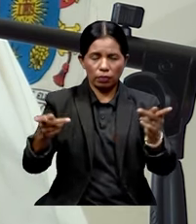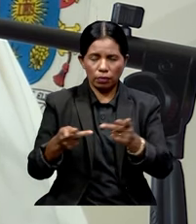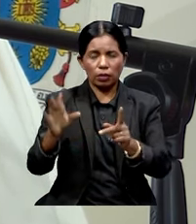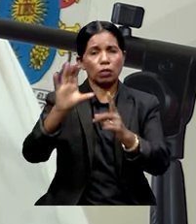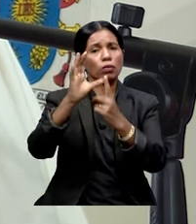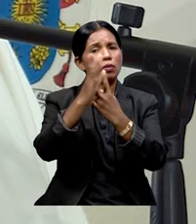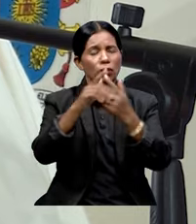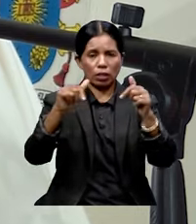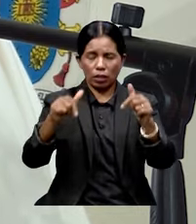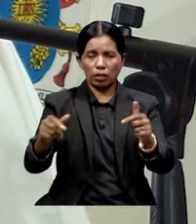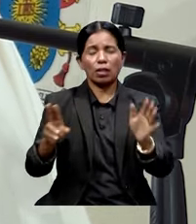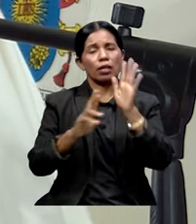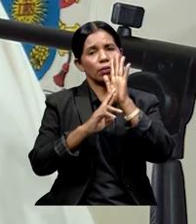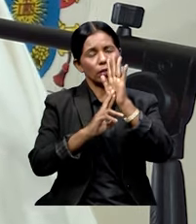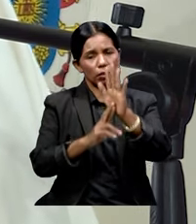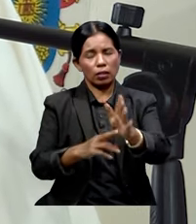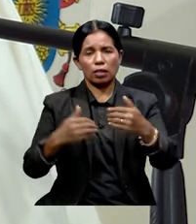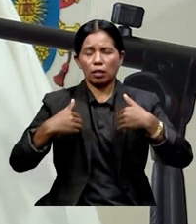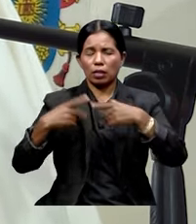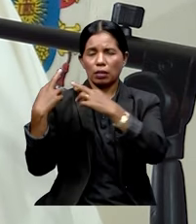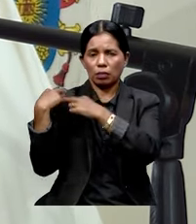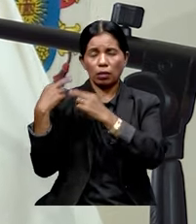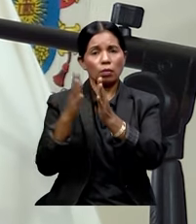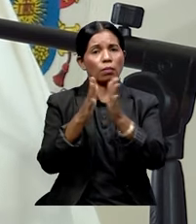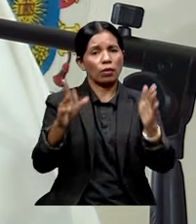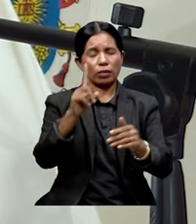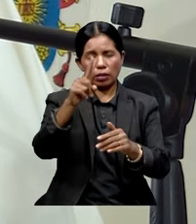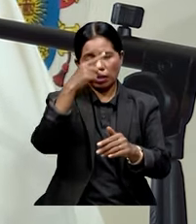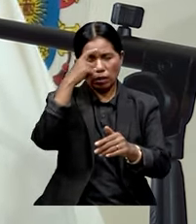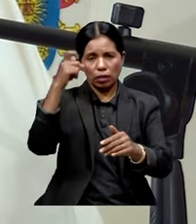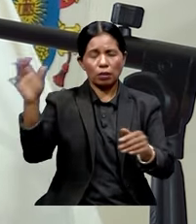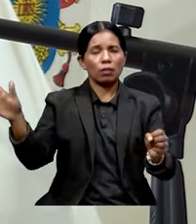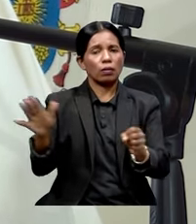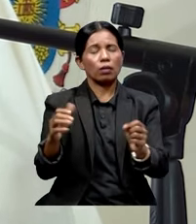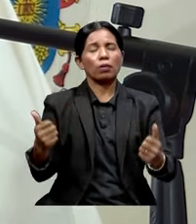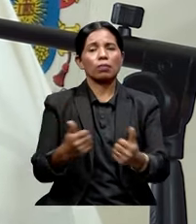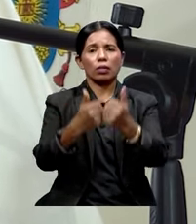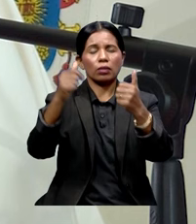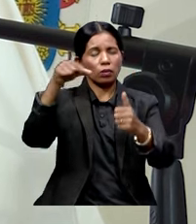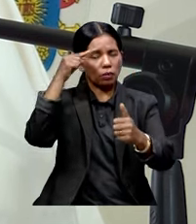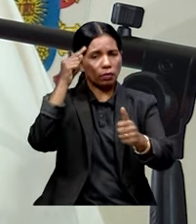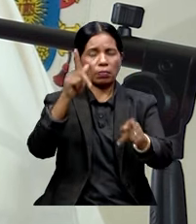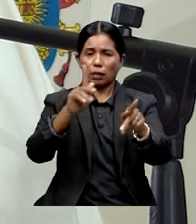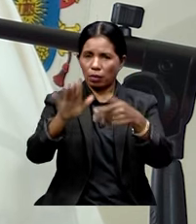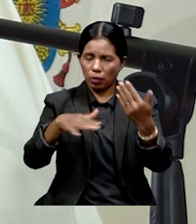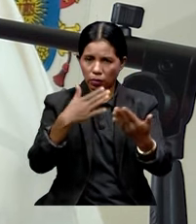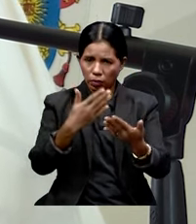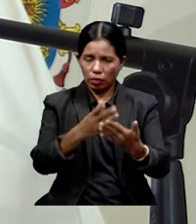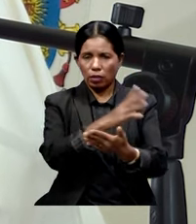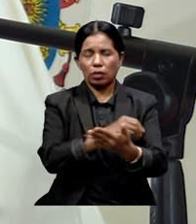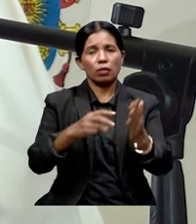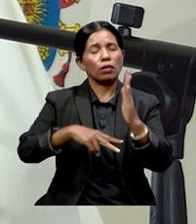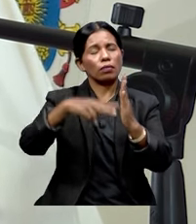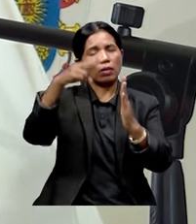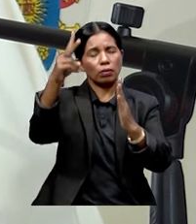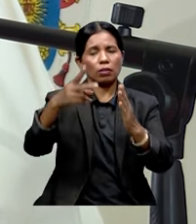ne, representamos responsabilidad de bot ida, tama compete ba gubernante no sidadang potu, ho di valoriza